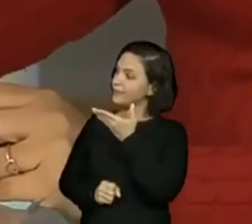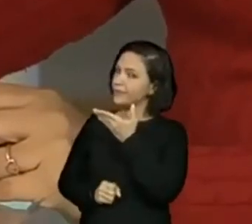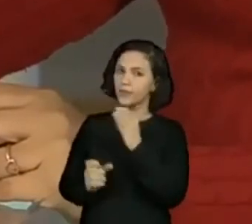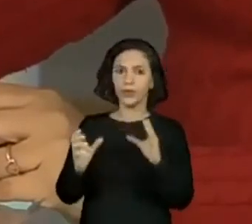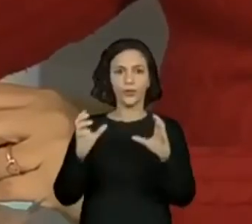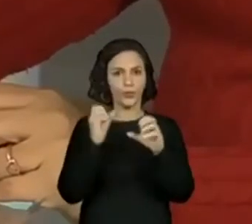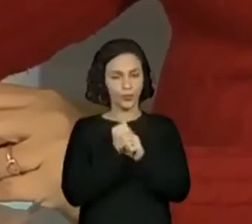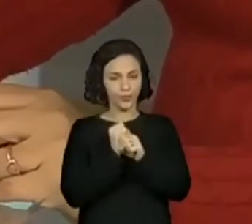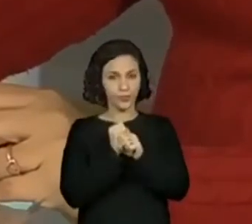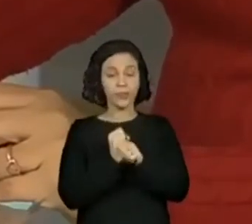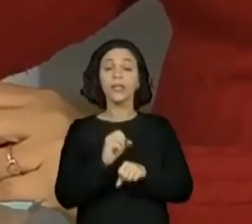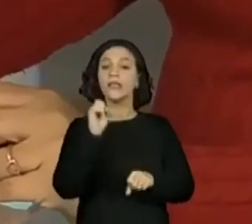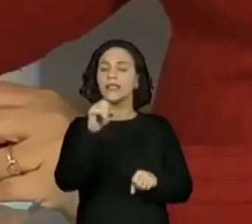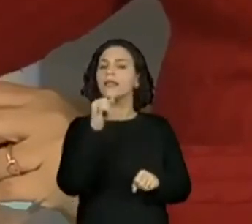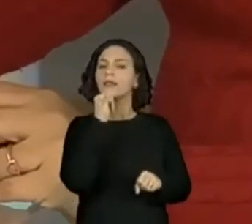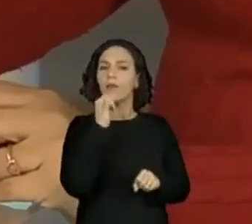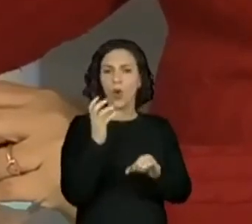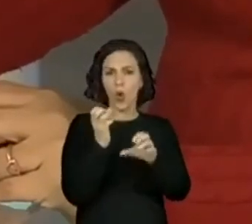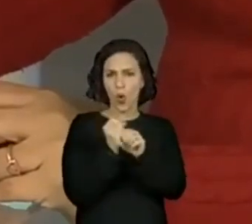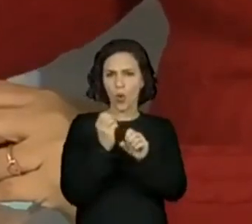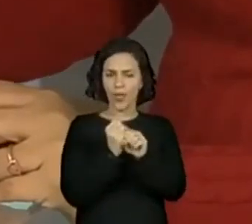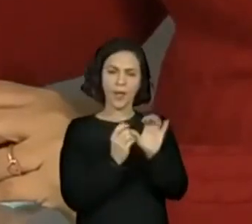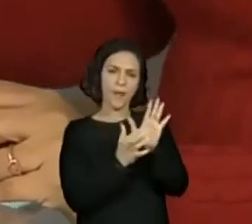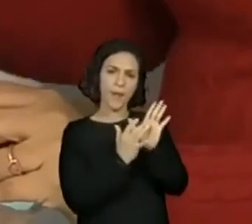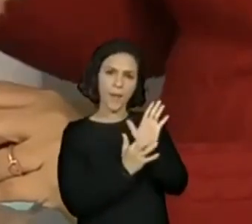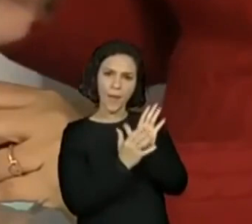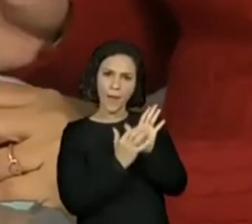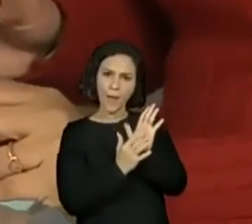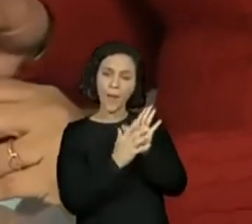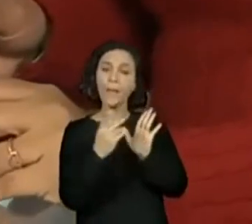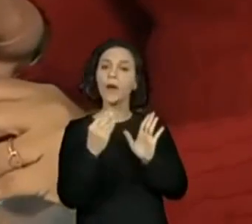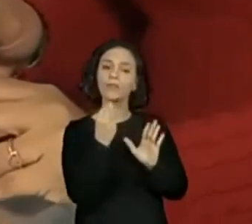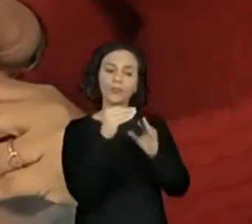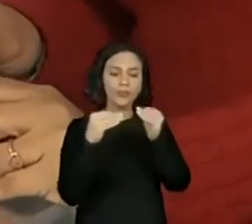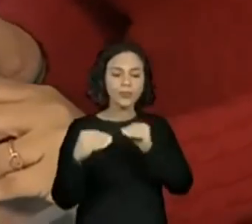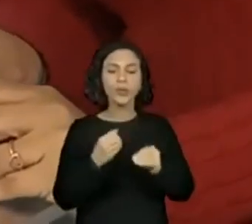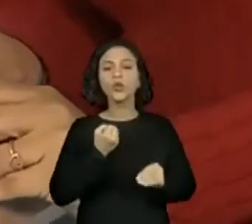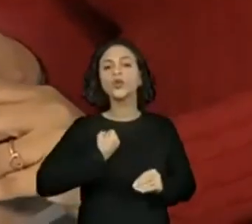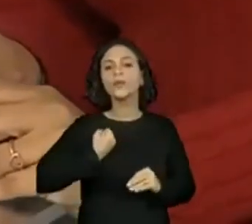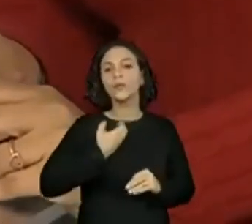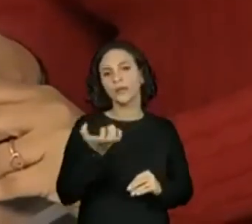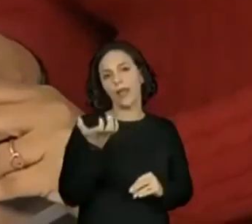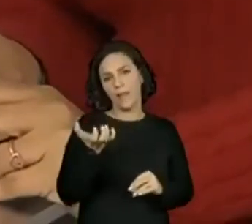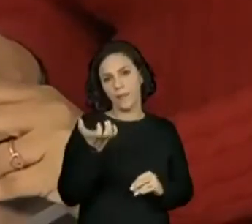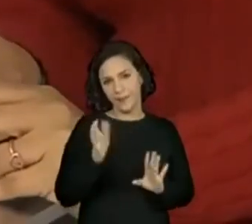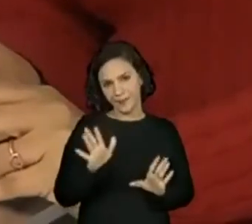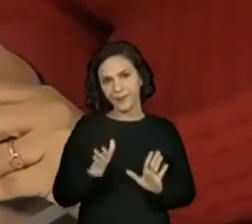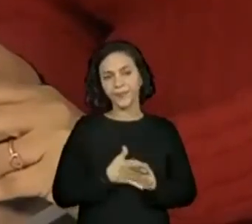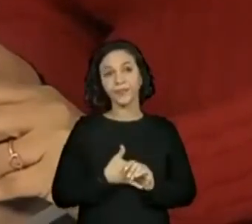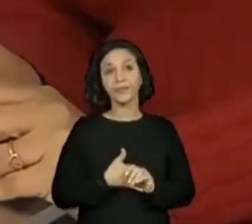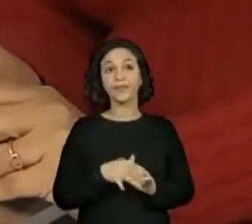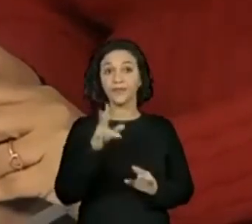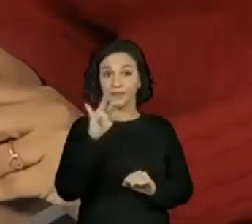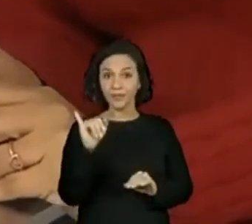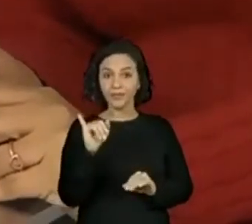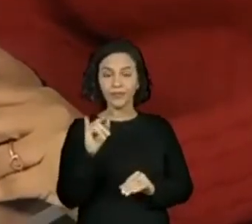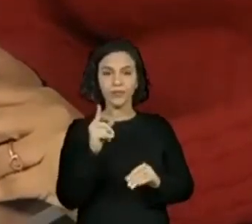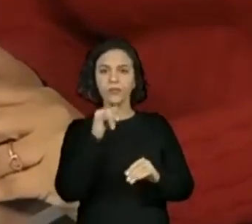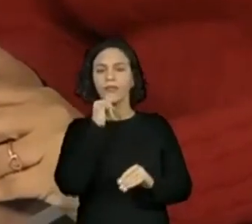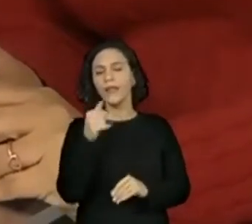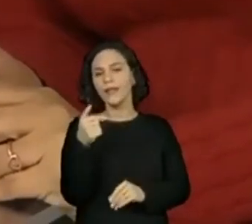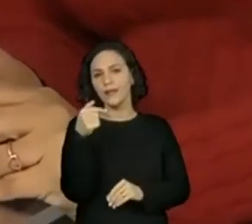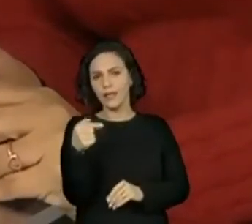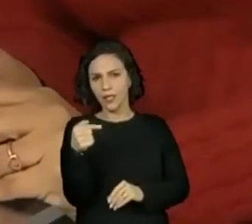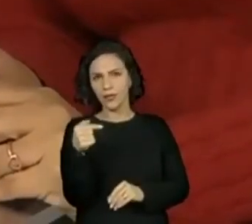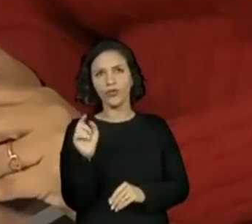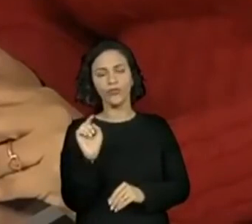quando vamos fazer um cálculo, crianças, nós precisamos colocar aí os números que nós vamos utilizar. Se nós vamos somar, por exemplo, 7,